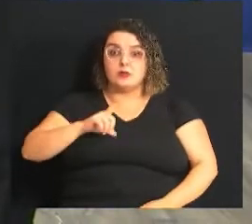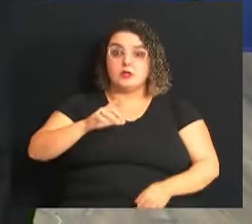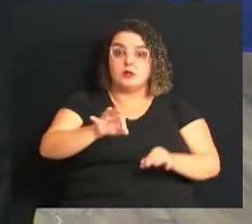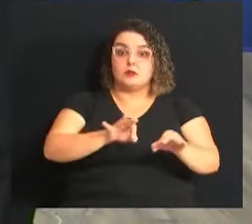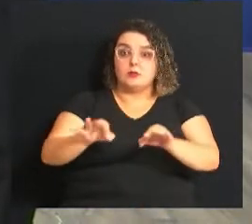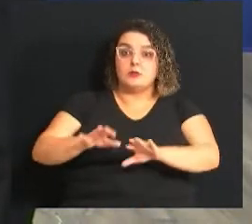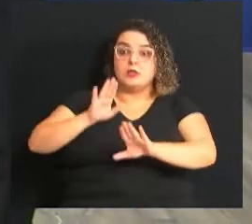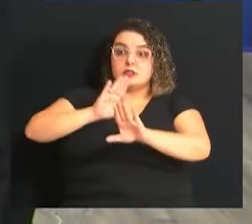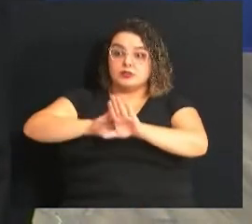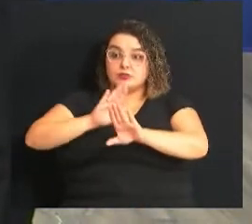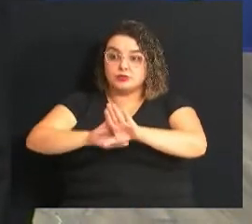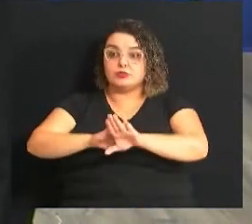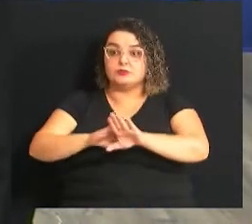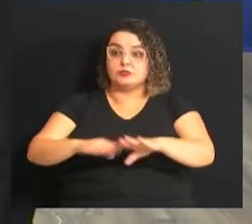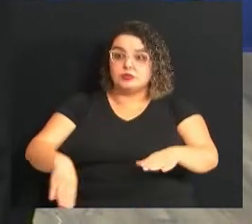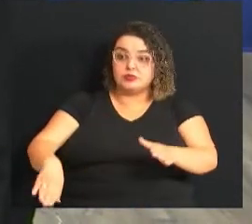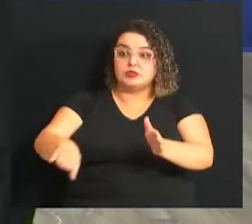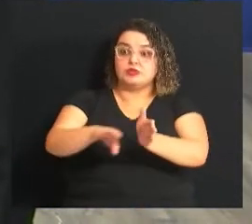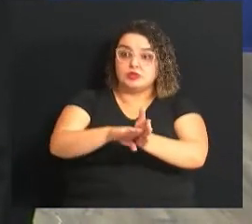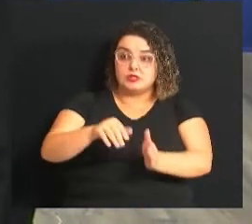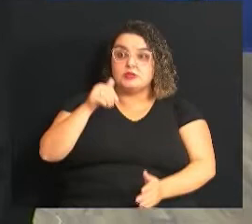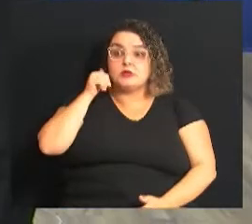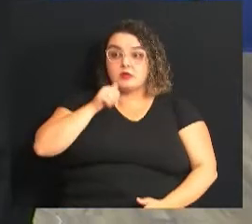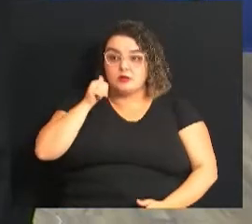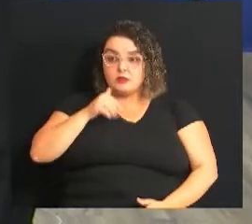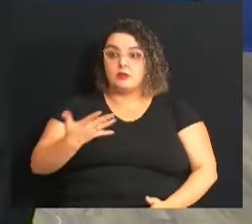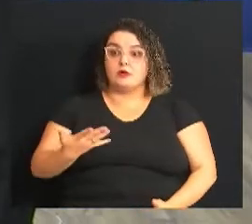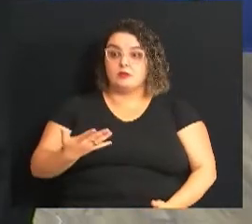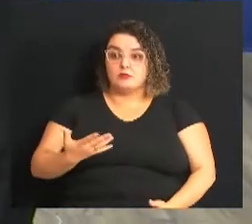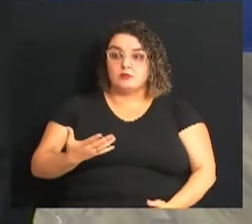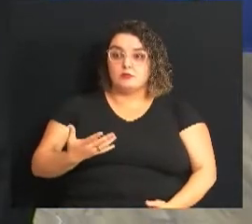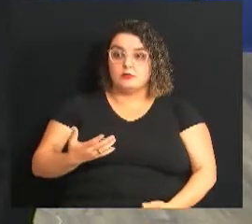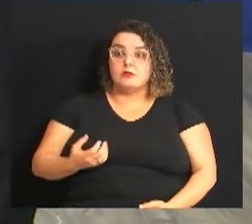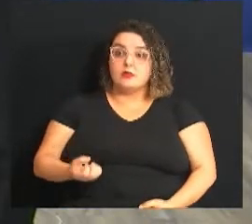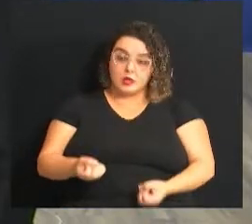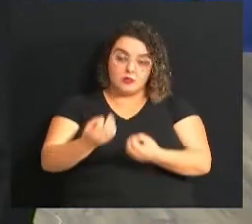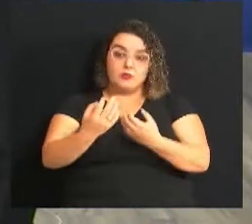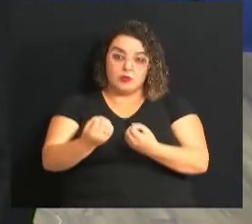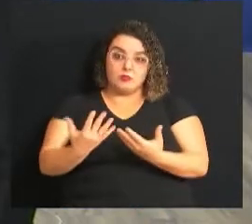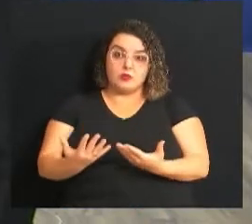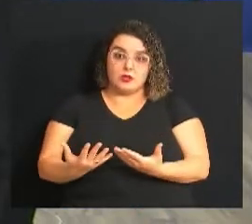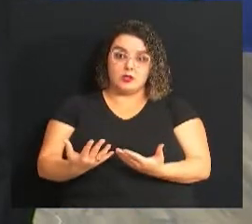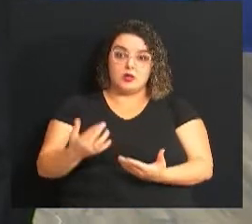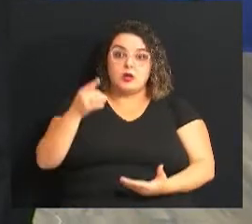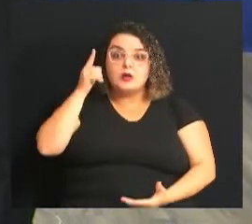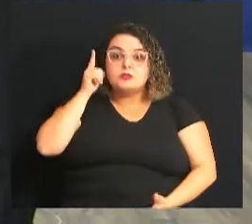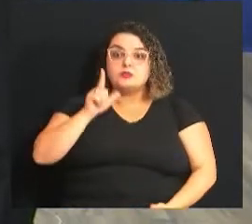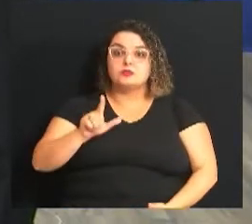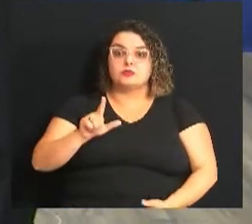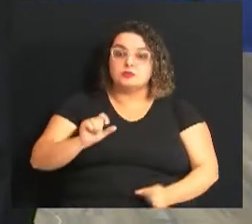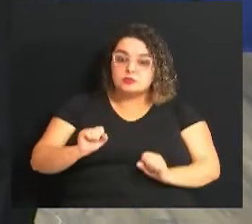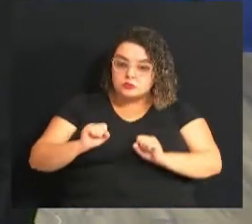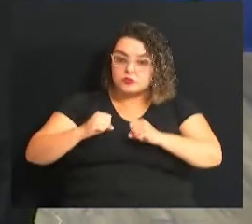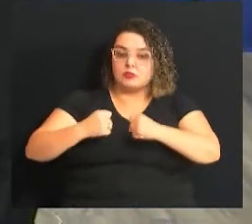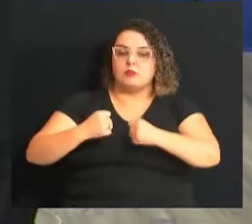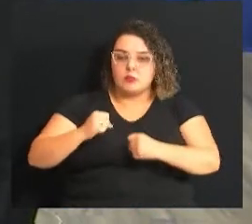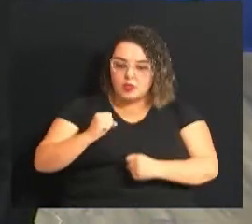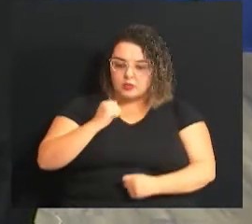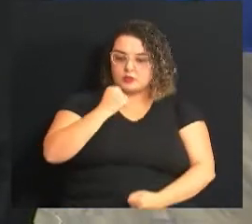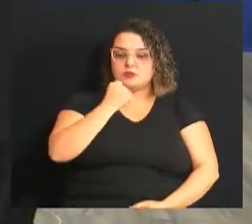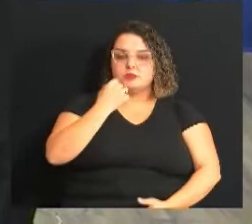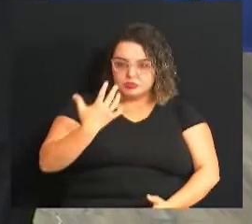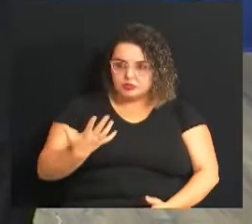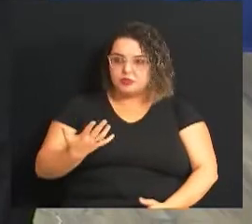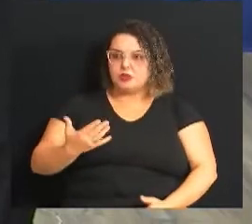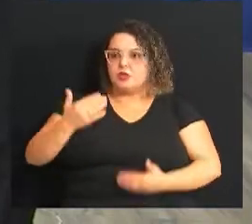atividade chegar para essa mulher ficar muito bem informada e conseguir se proteger. Então agradeço a Mariana